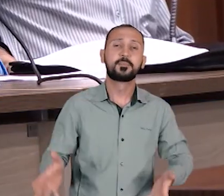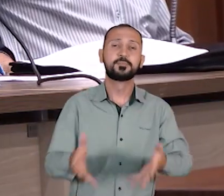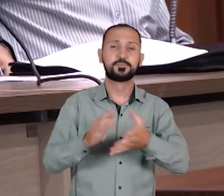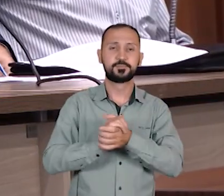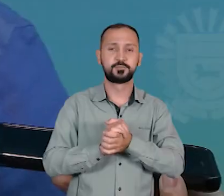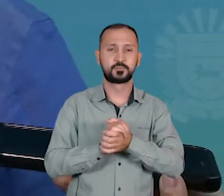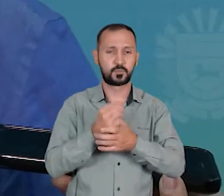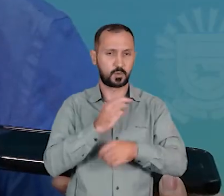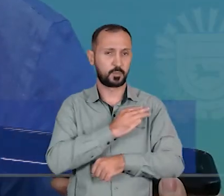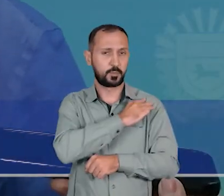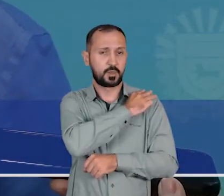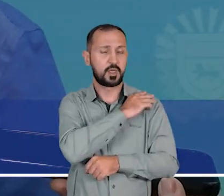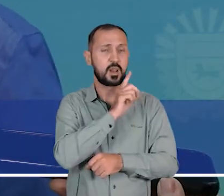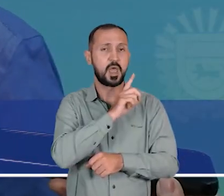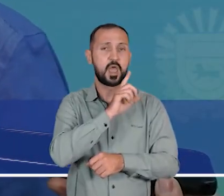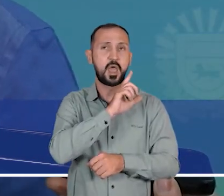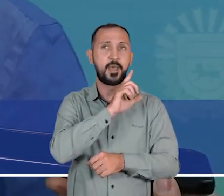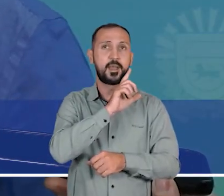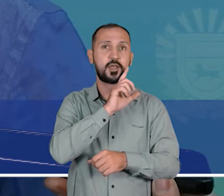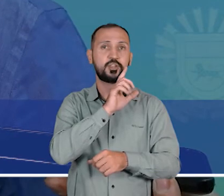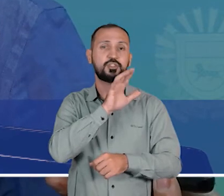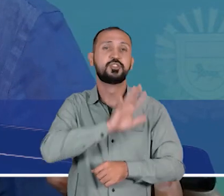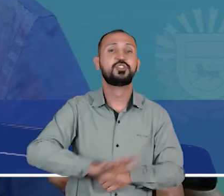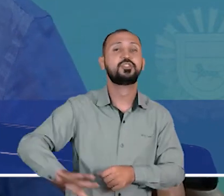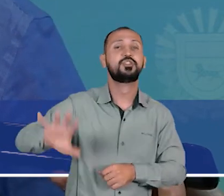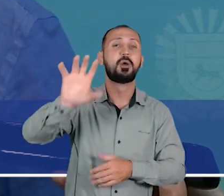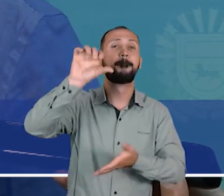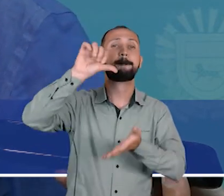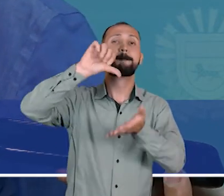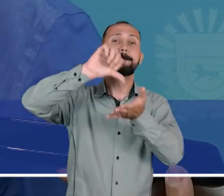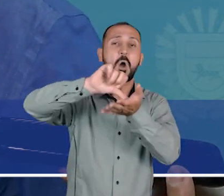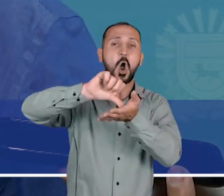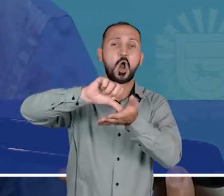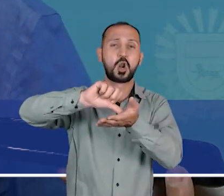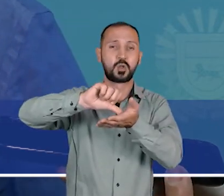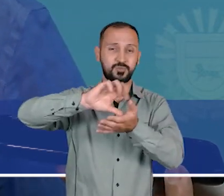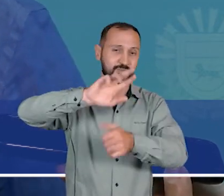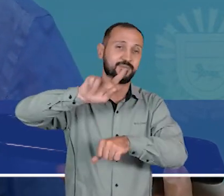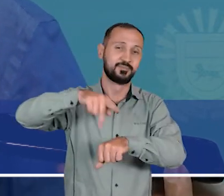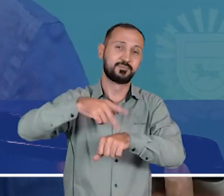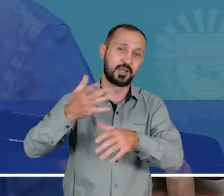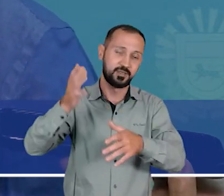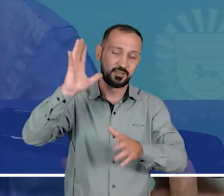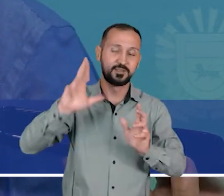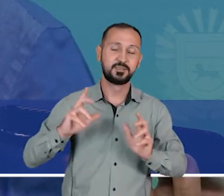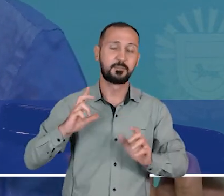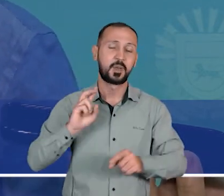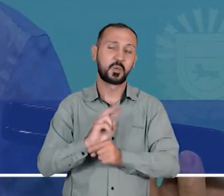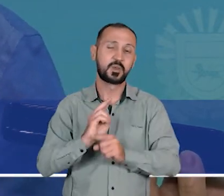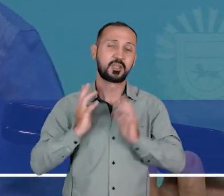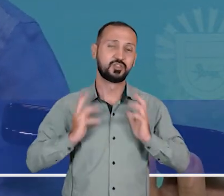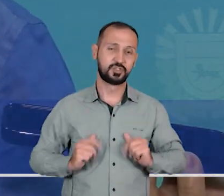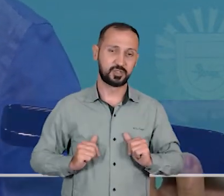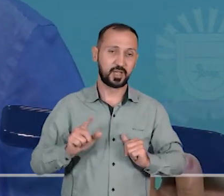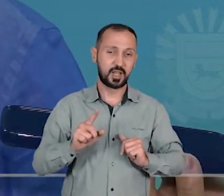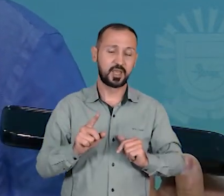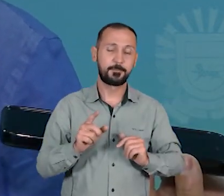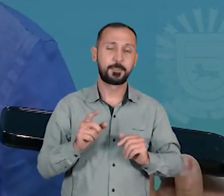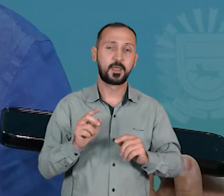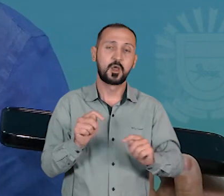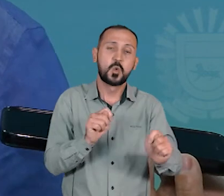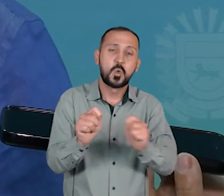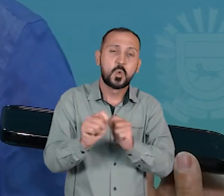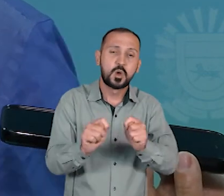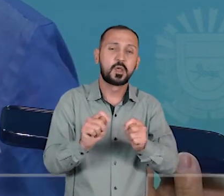dessa produção. O Ministério da Agricultura, como instância central da defesa sanitária animal no país, ele é um organismo regulador,